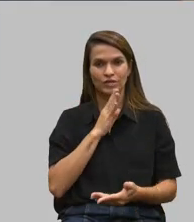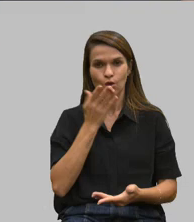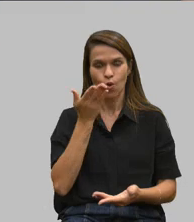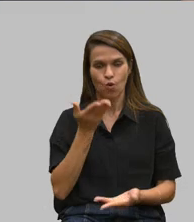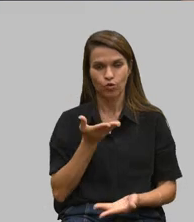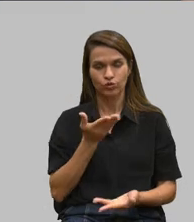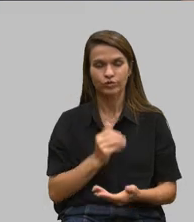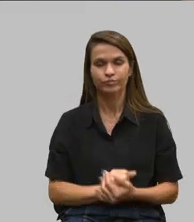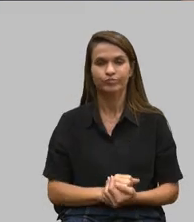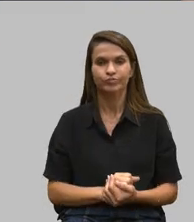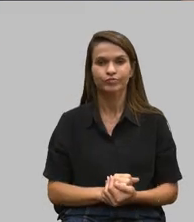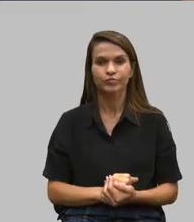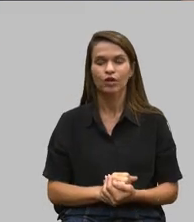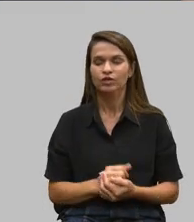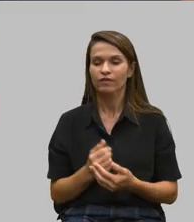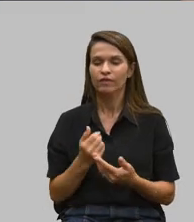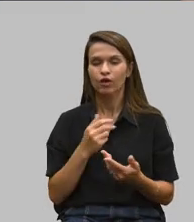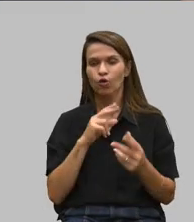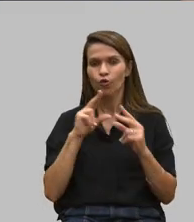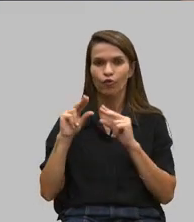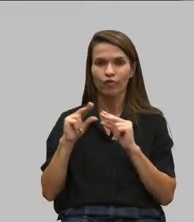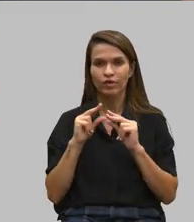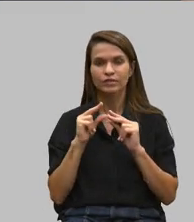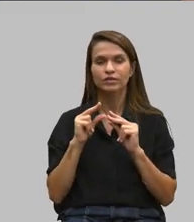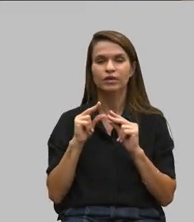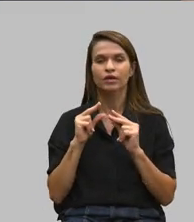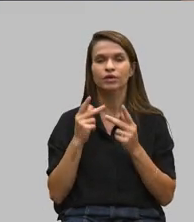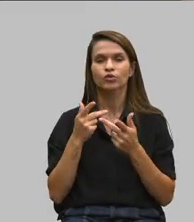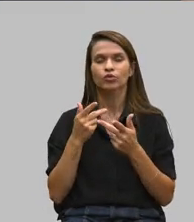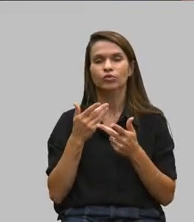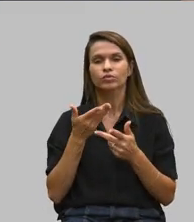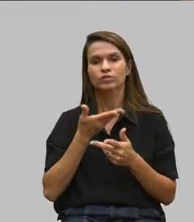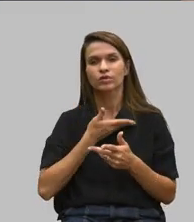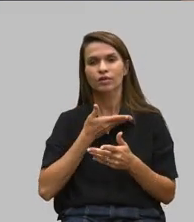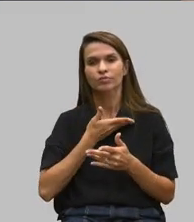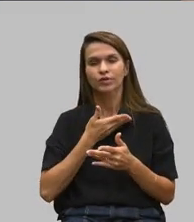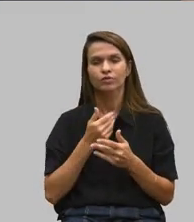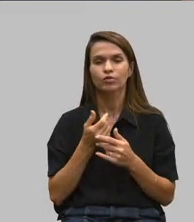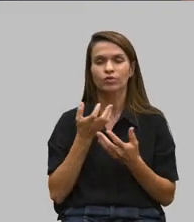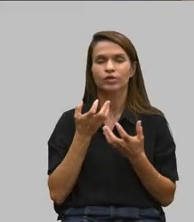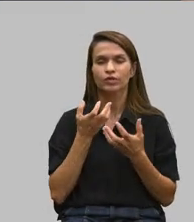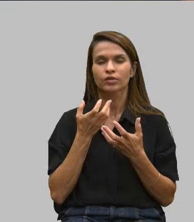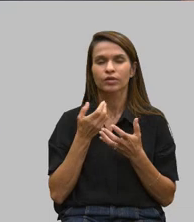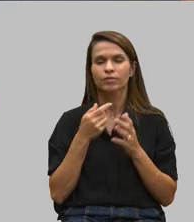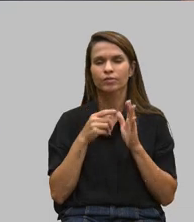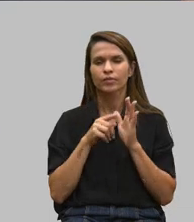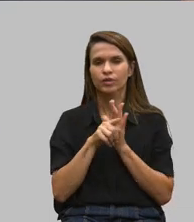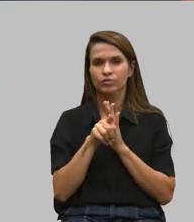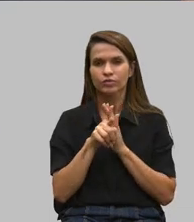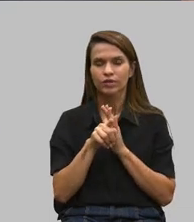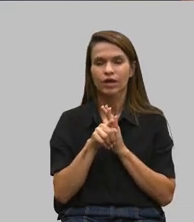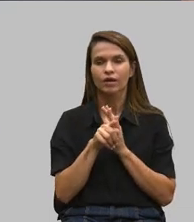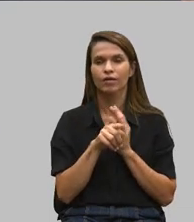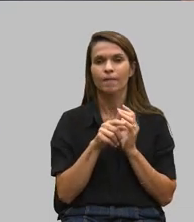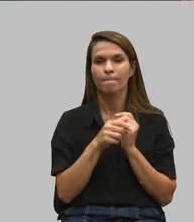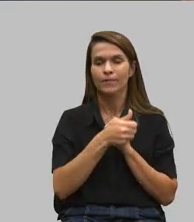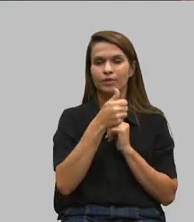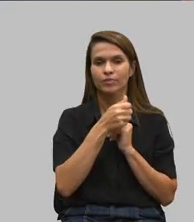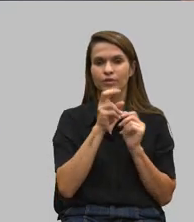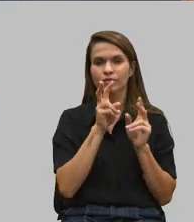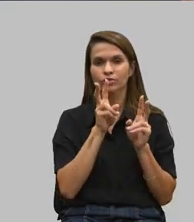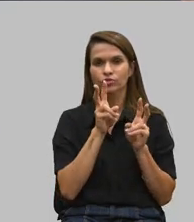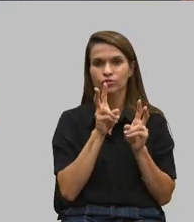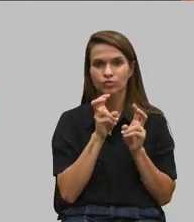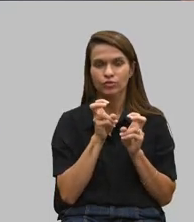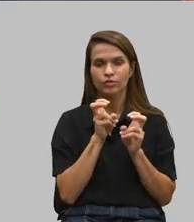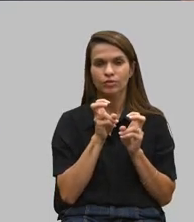conversando ali com os colegas e fazer um questionamento primeiro sobre a a a